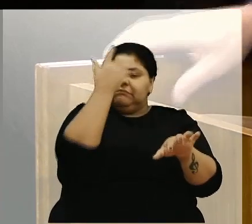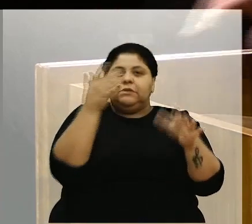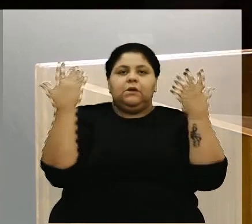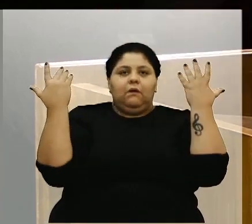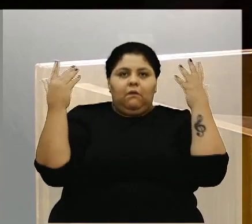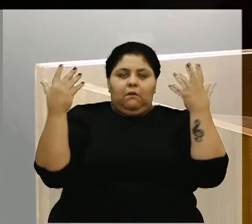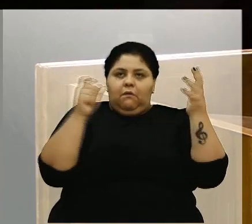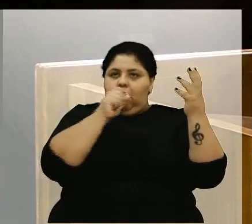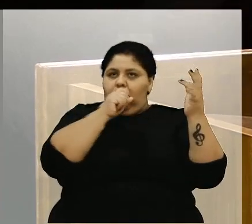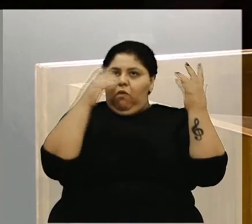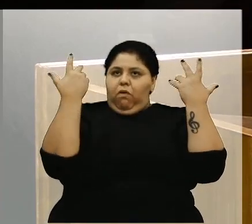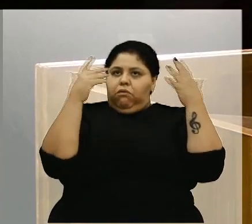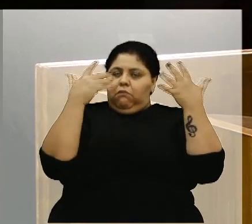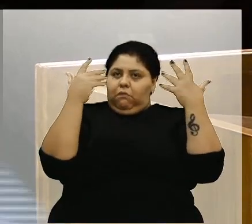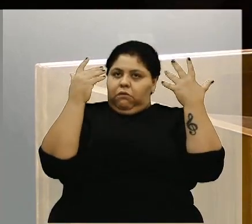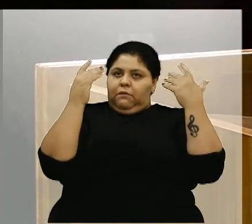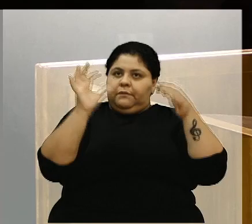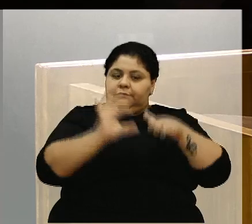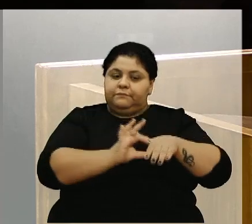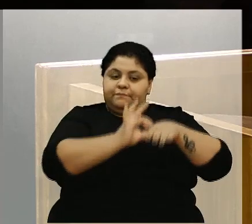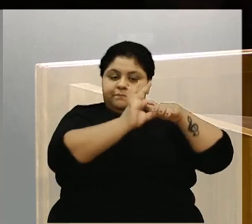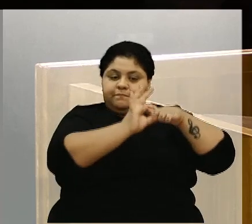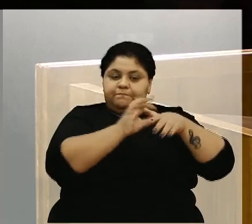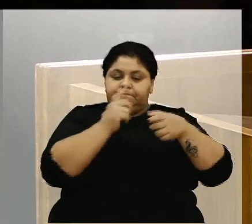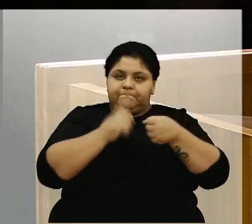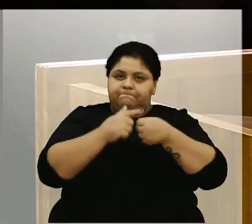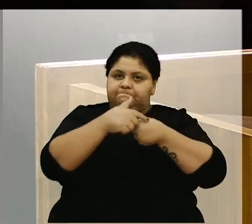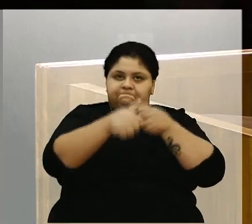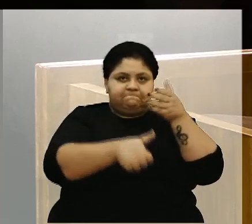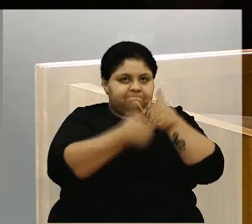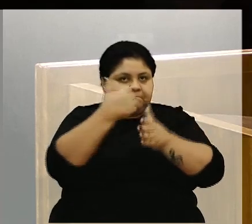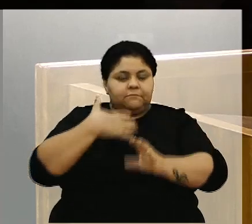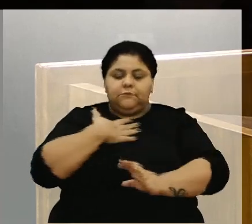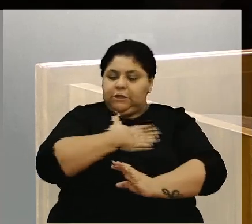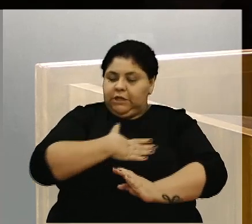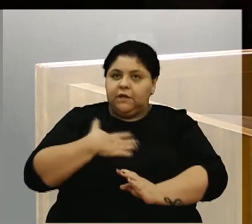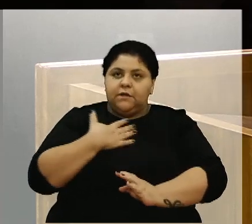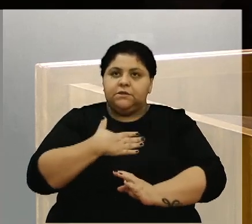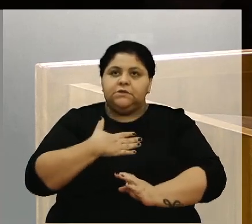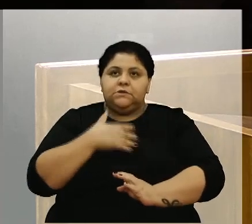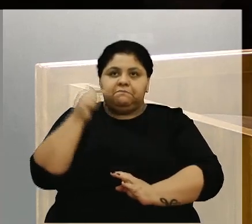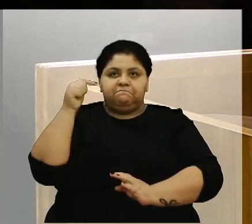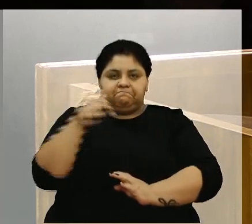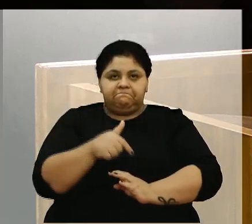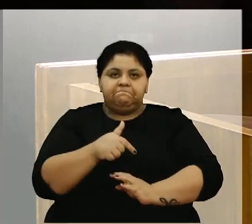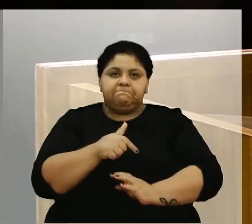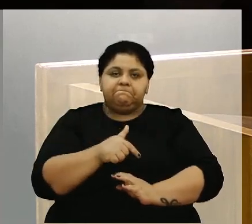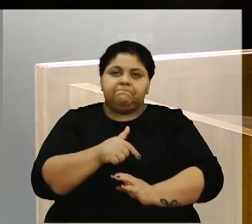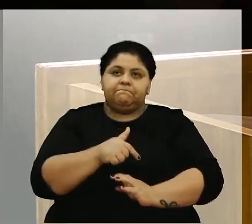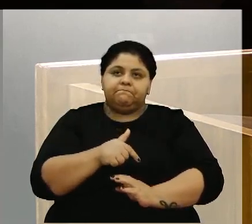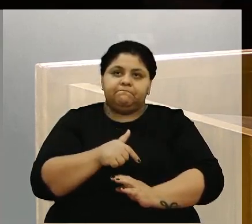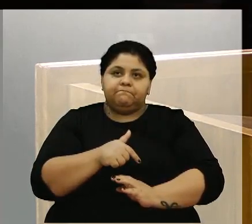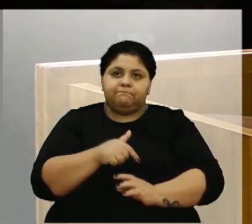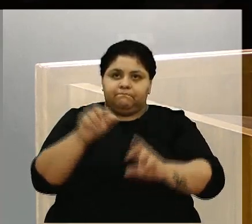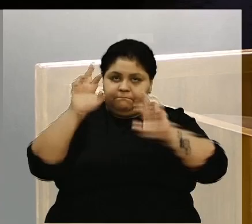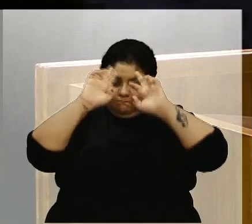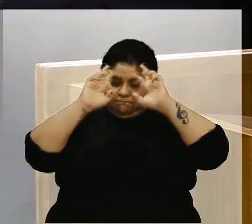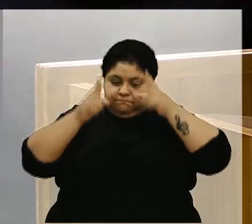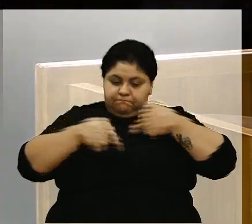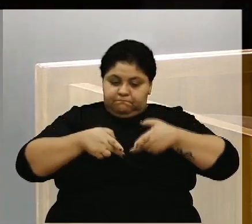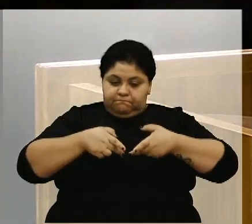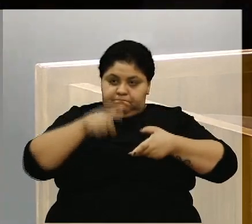por estar comandando nossa cidade da melhor forma possível. Fica aqui o meu reconhecimento à sua